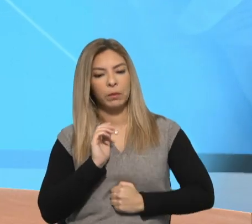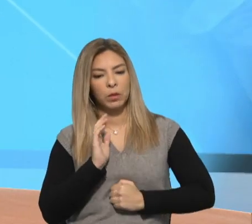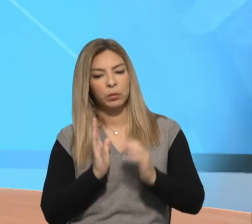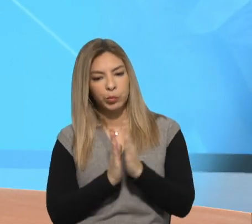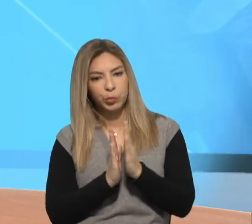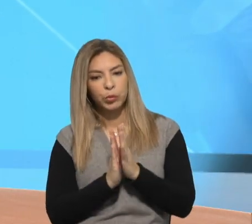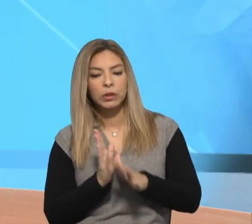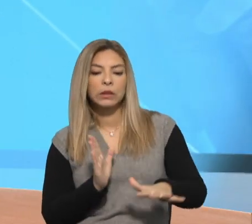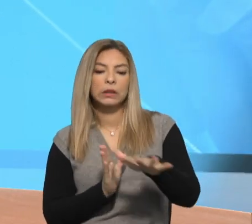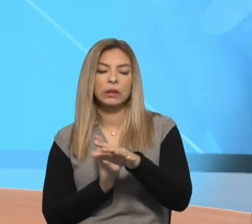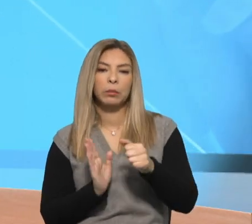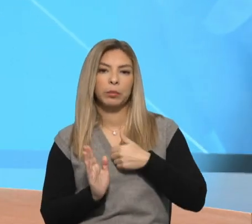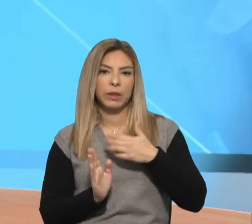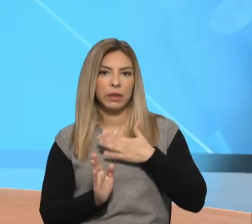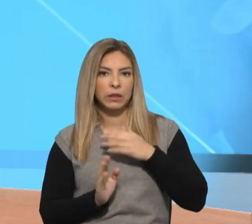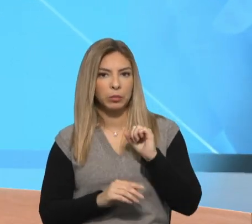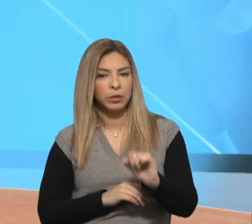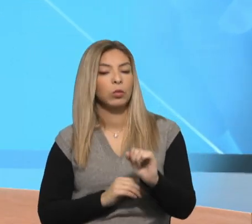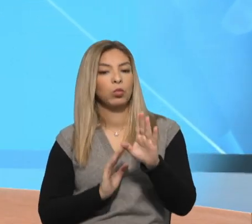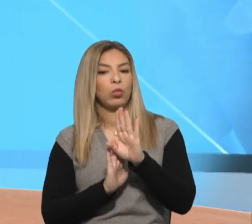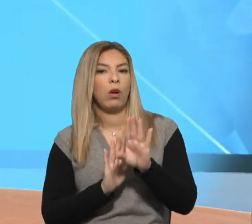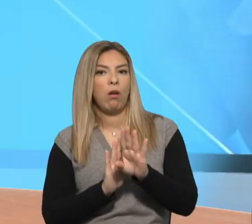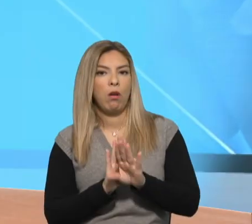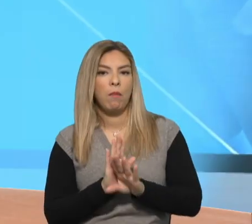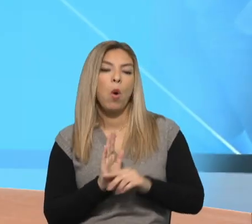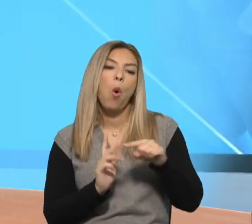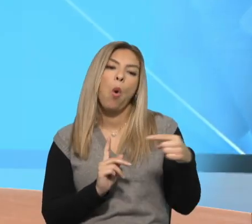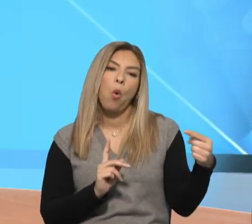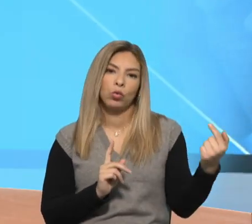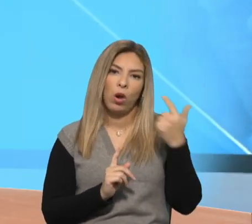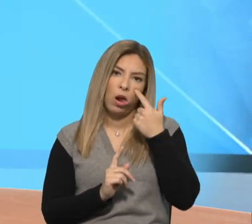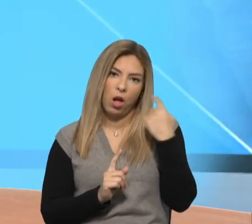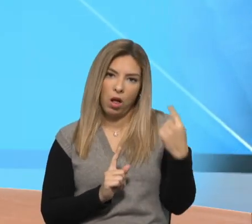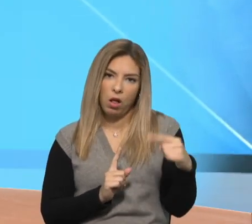empresarial o ano todo, e outros programas também estão em curso